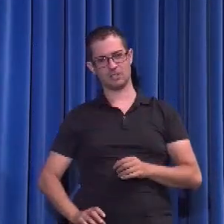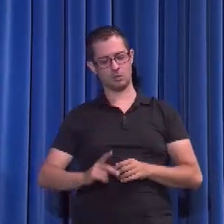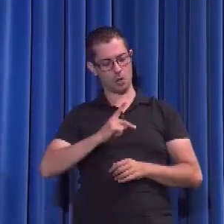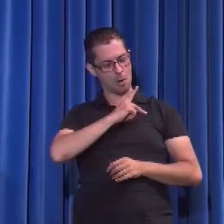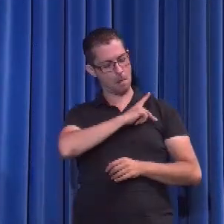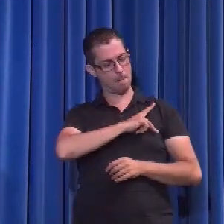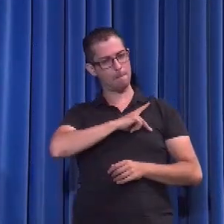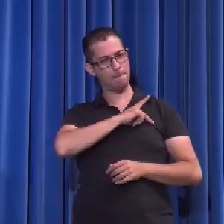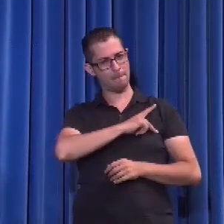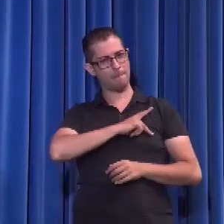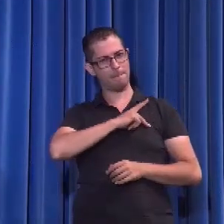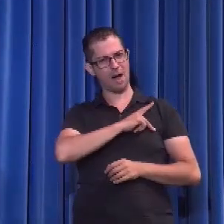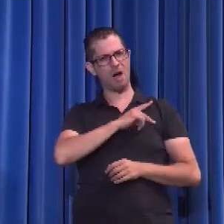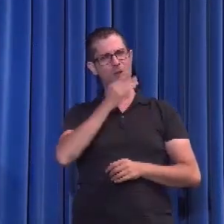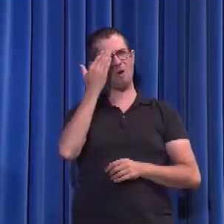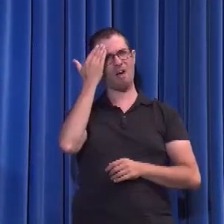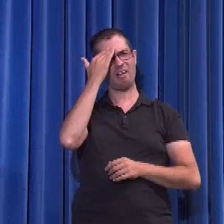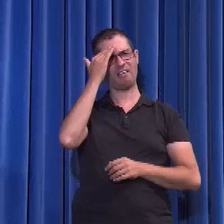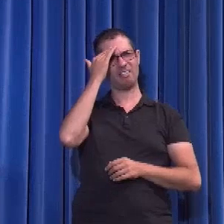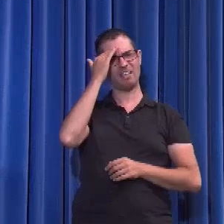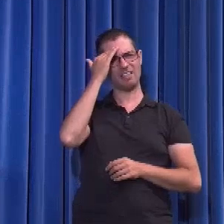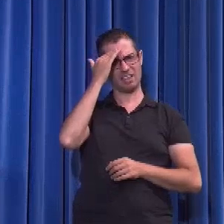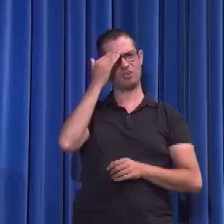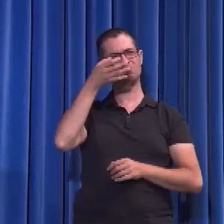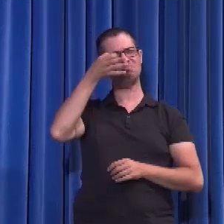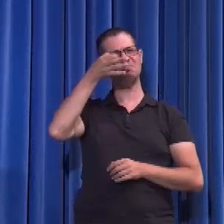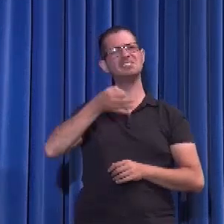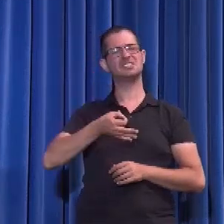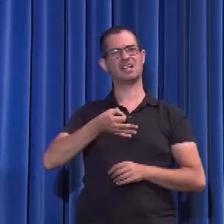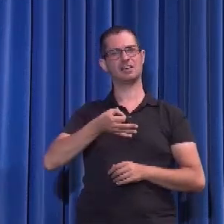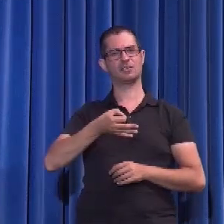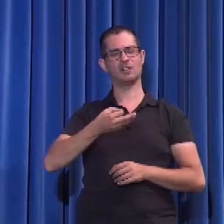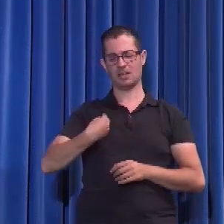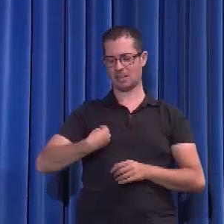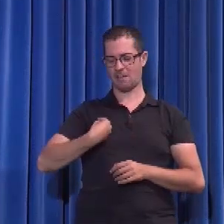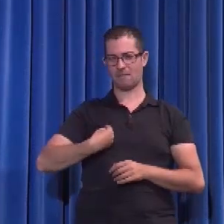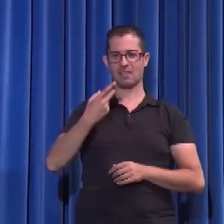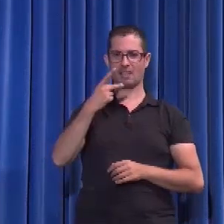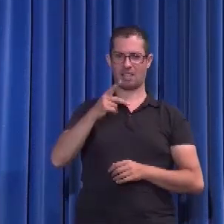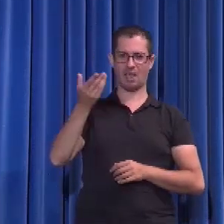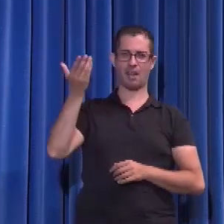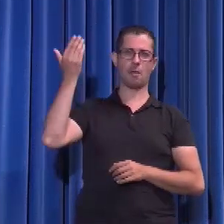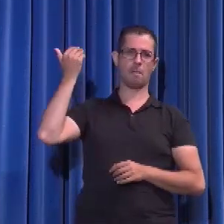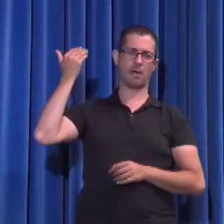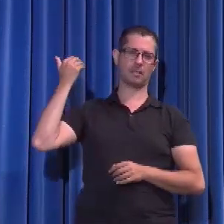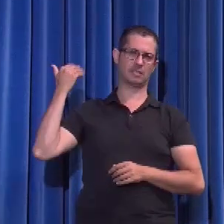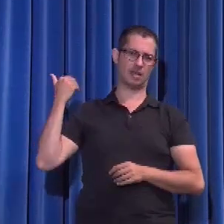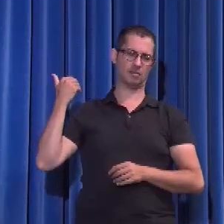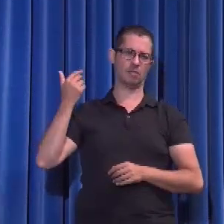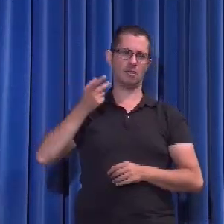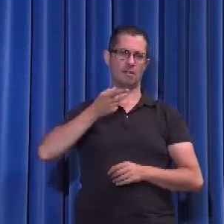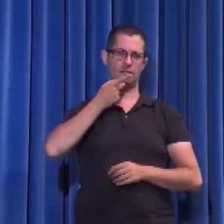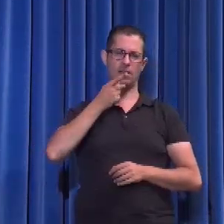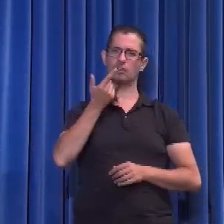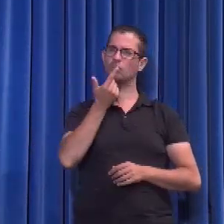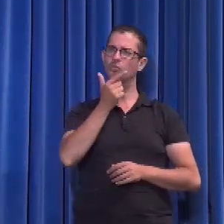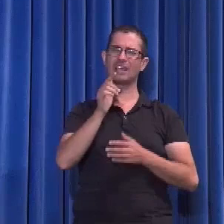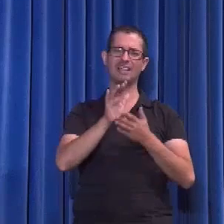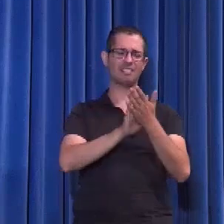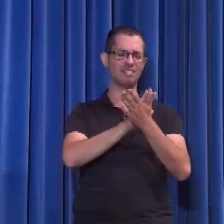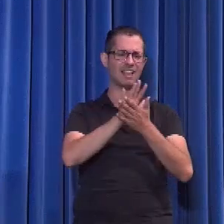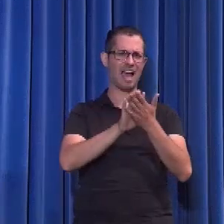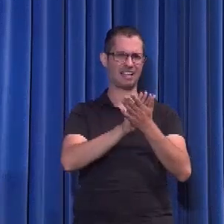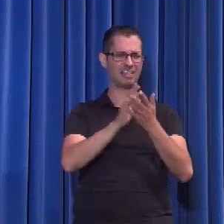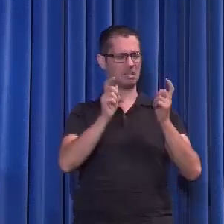mesmo foi um homem que entendeu bem desta questão na vida que ele viveu. dizendo que não há nada de que o homem possa